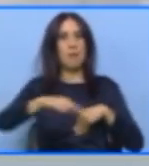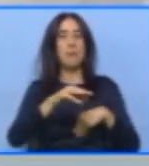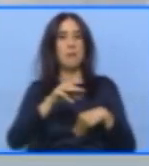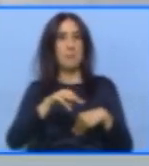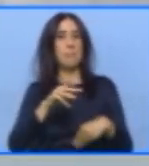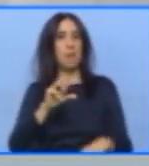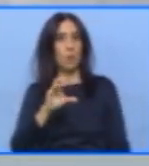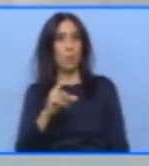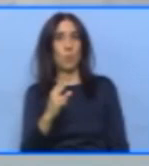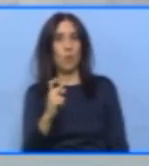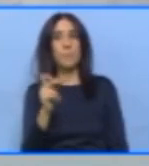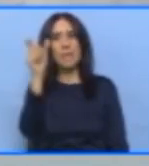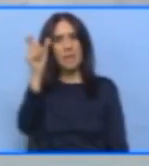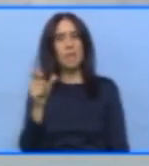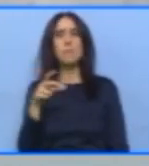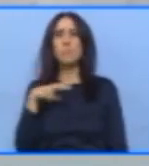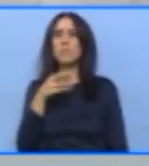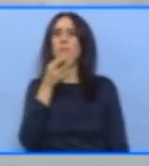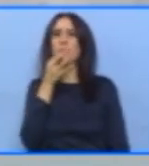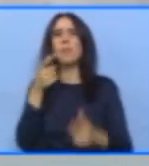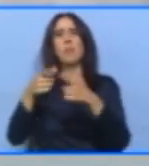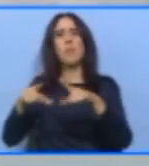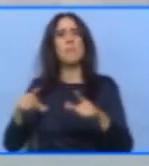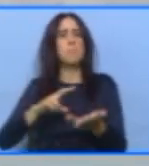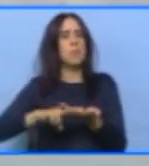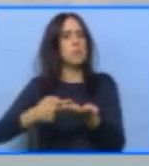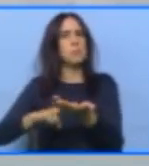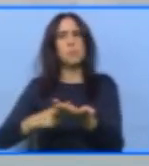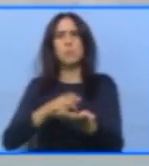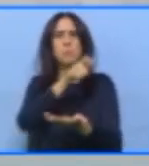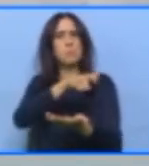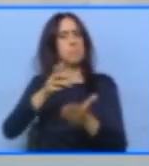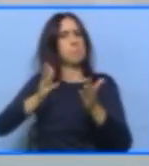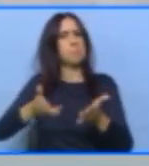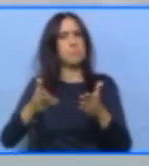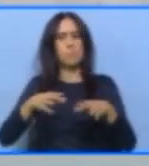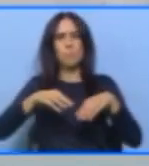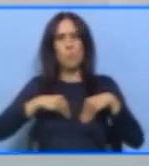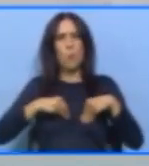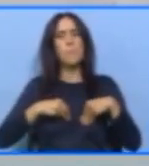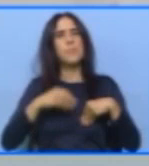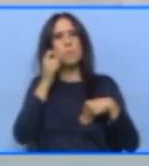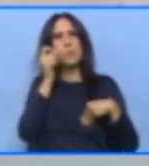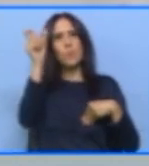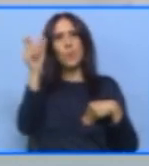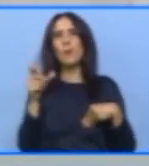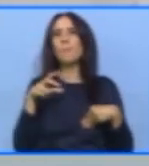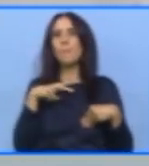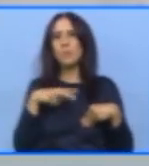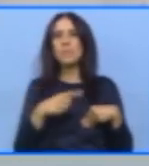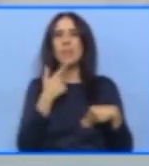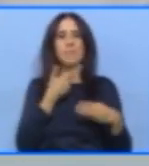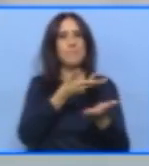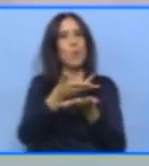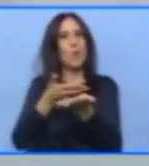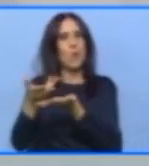portanto, ele falava português, mas não precisava muito de tradutores para ser acolhido, porque ele sabia falar um português terra a terra.